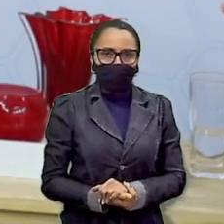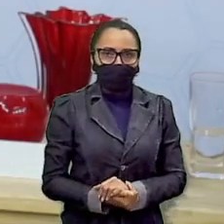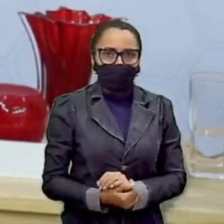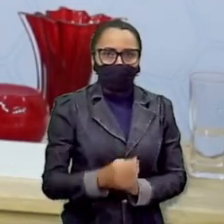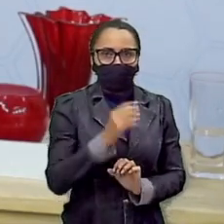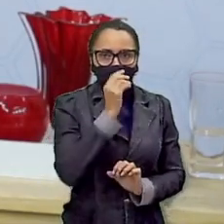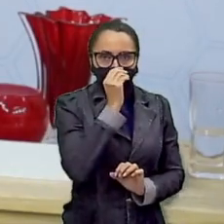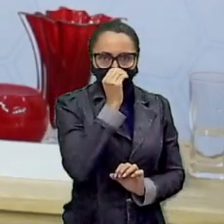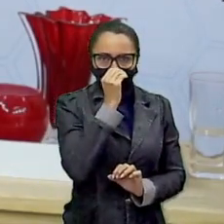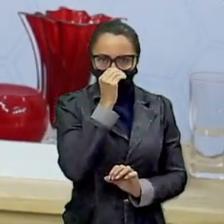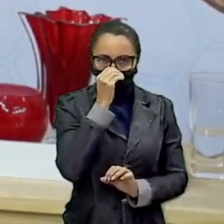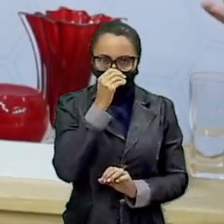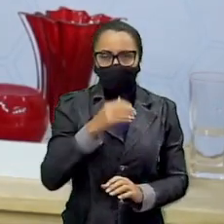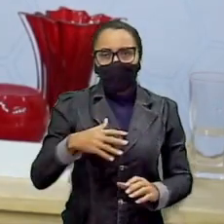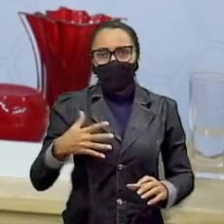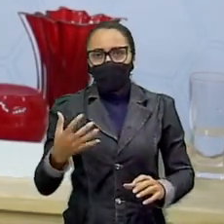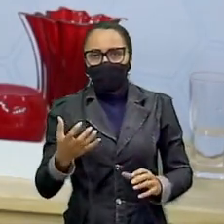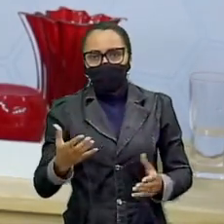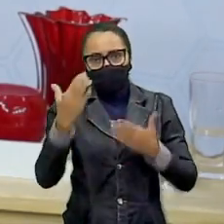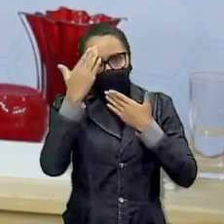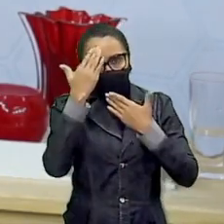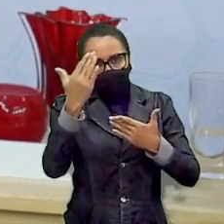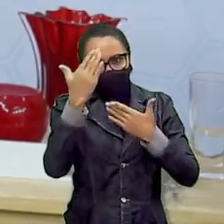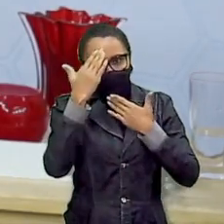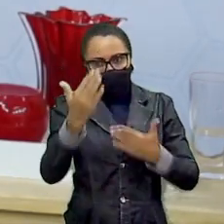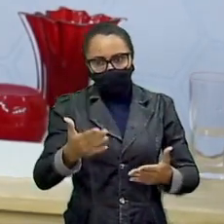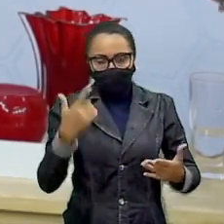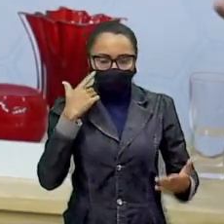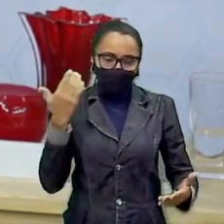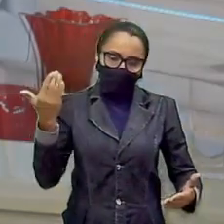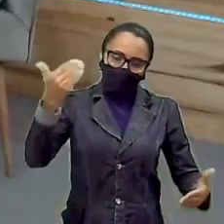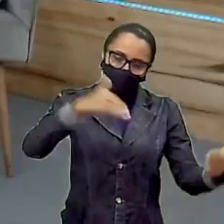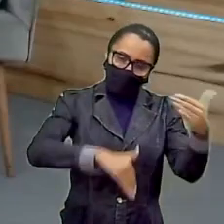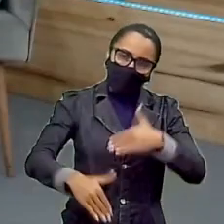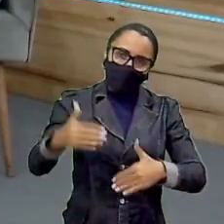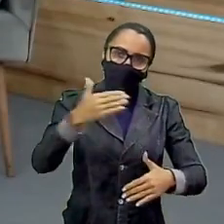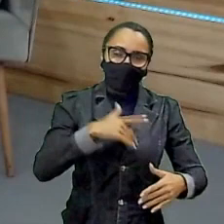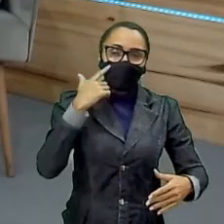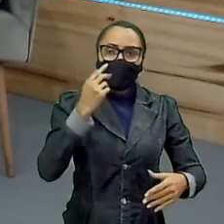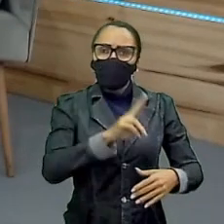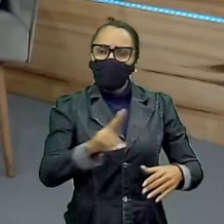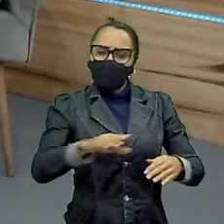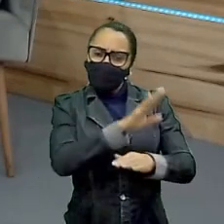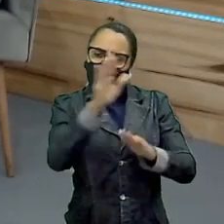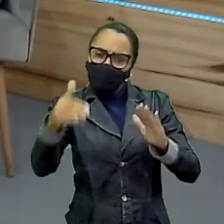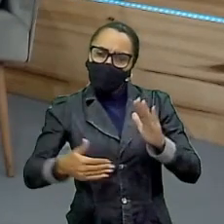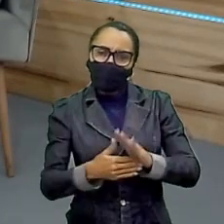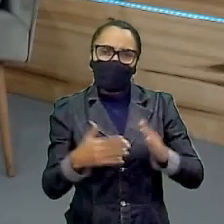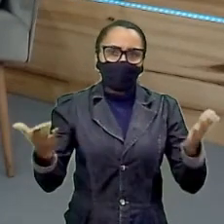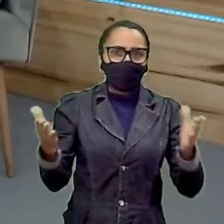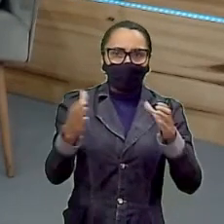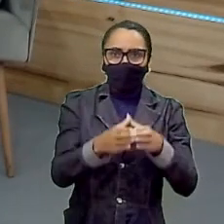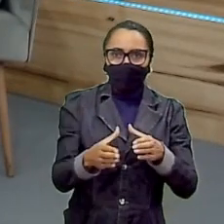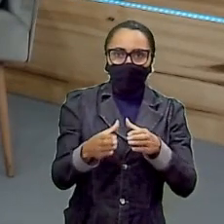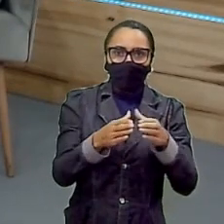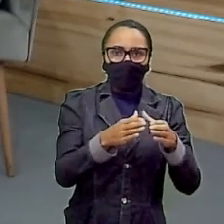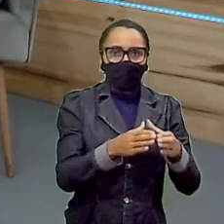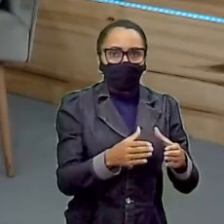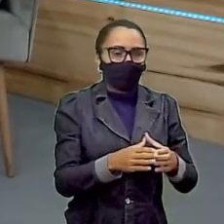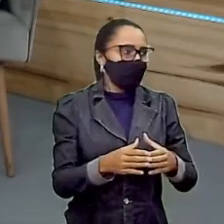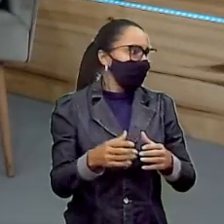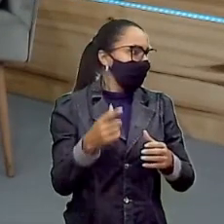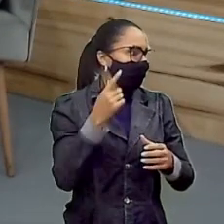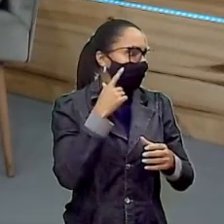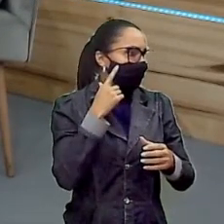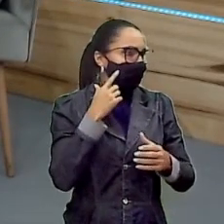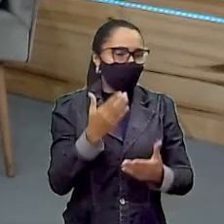Agora, eu quero agradecer, né, imensamente a sua participação em nome de toda a equipe organizadora desse